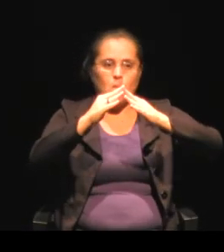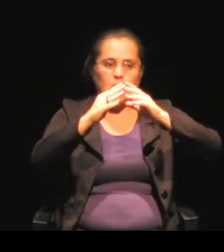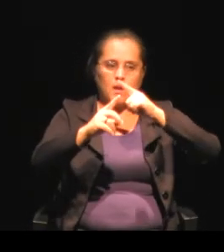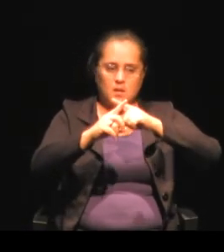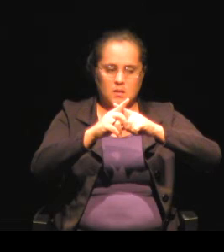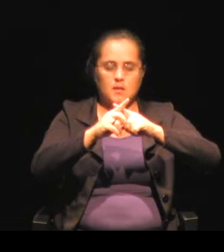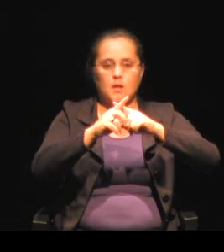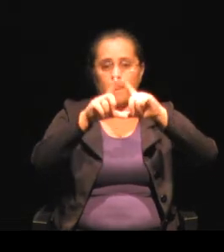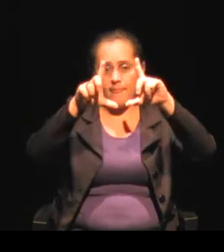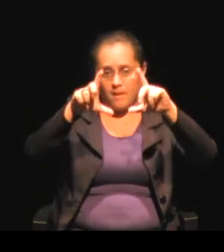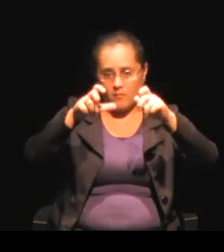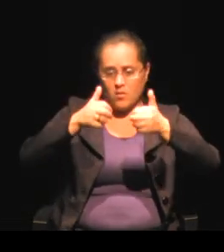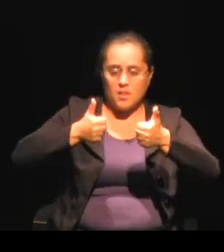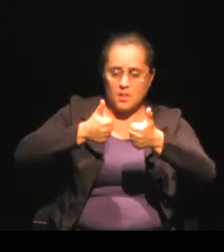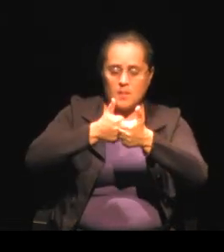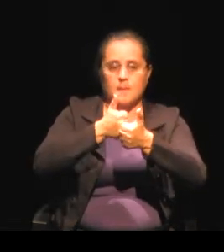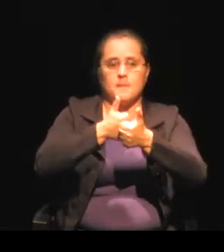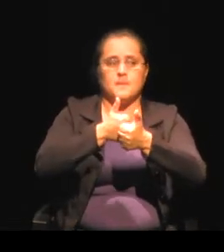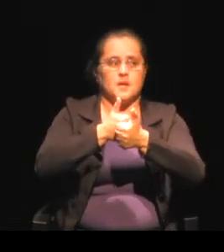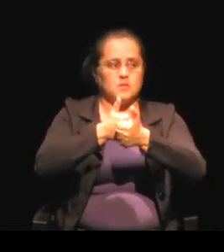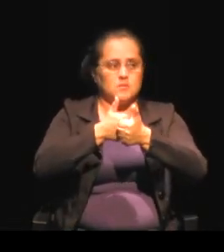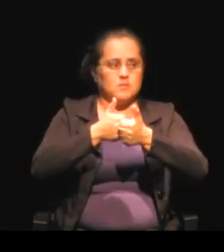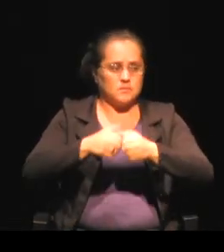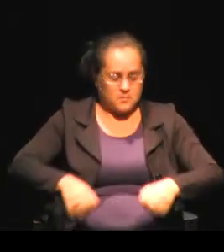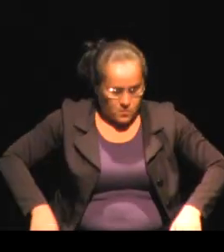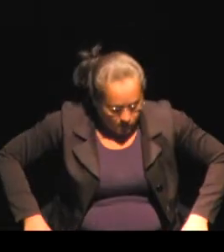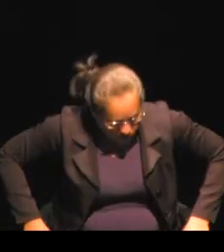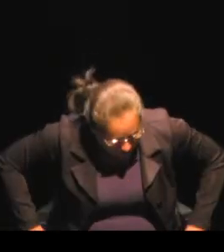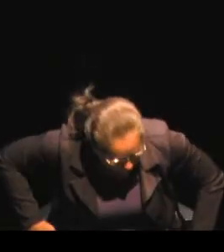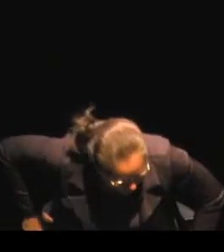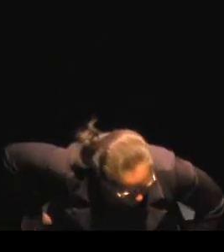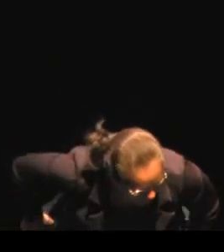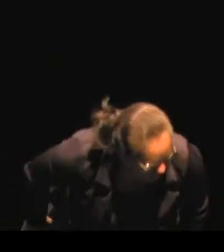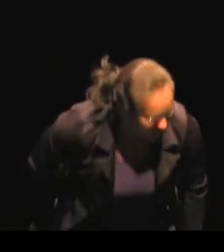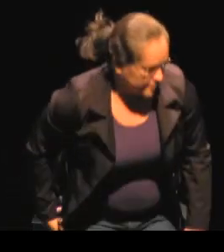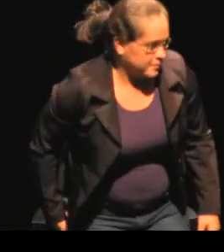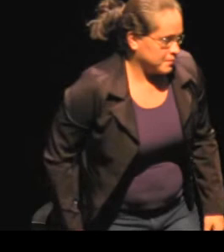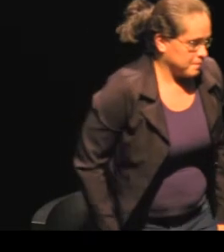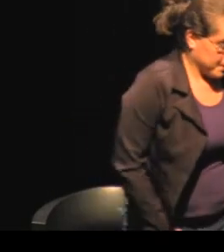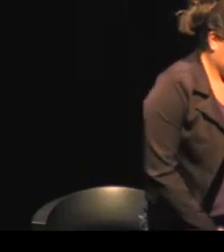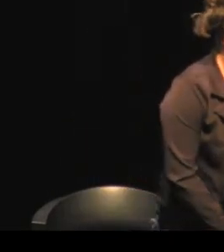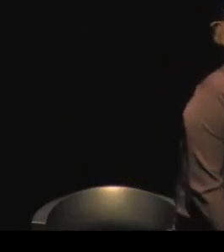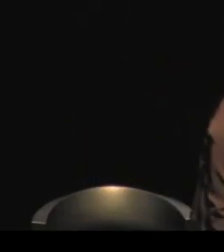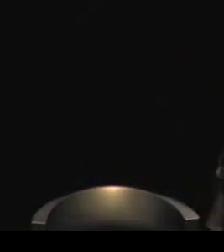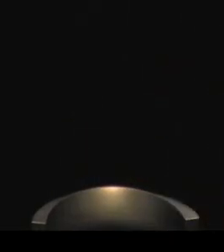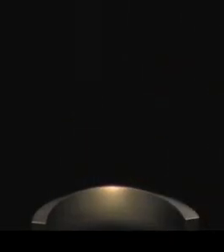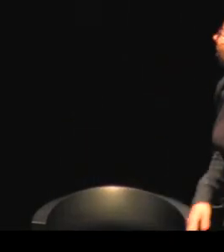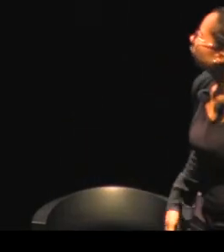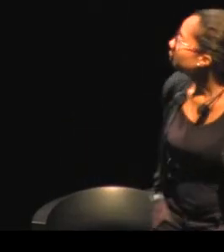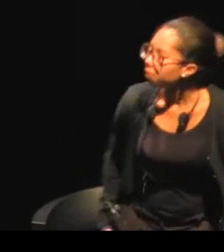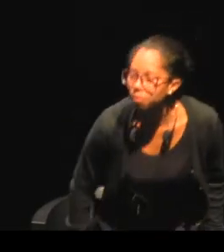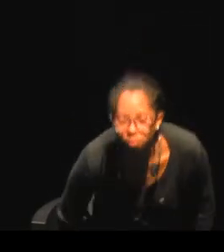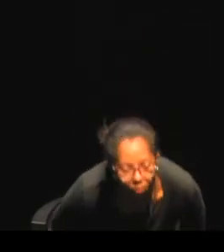miolo compacto, cercado de varanda. A varanda tinha a largura, quase que a largura da casa, né, e dividida